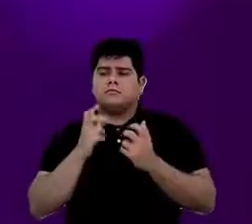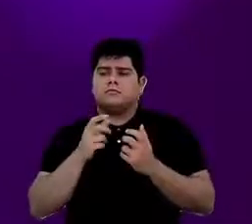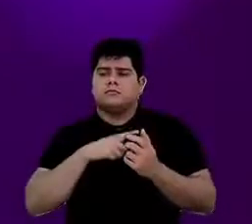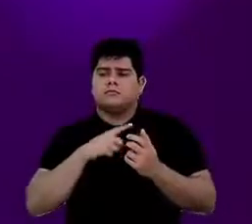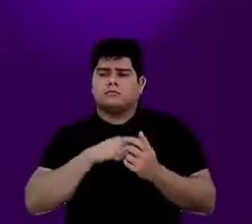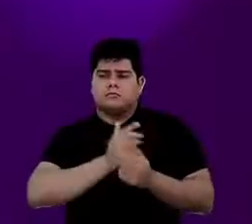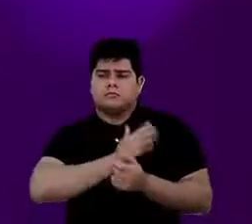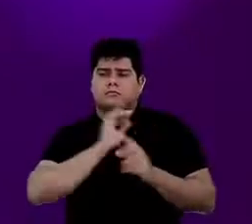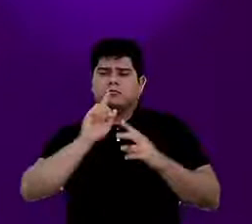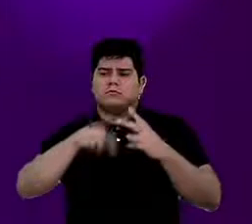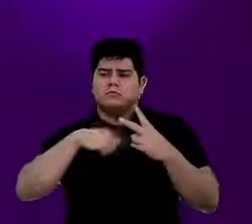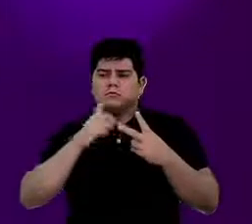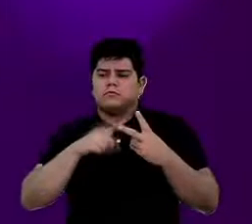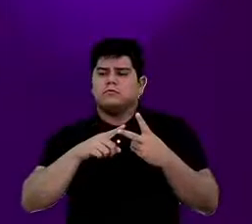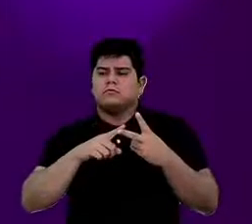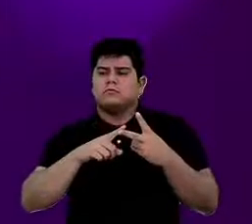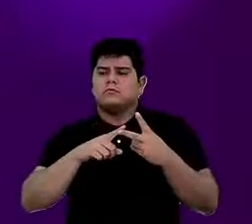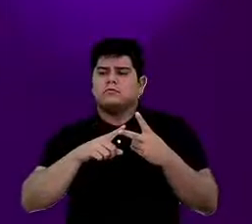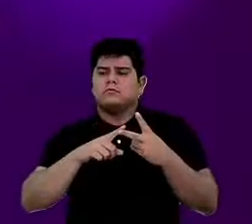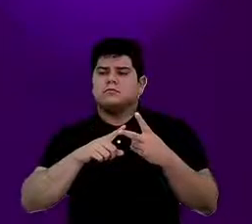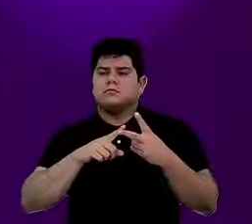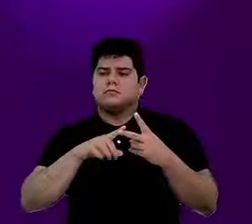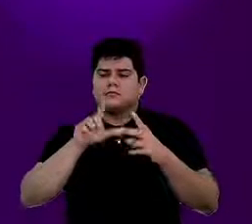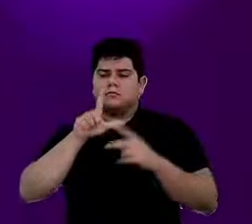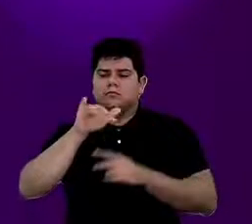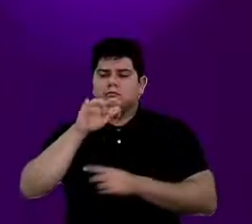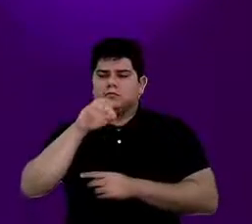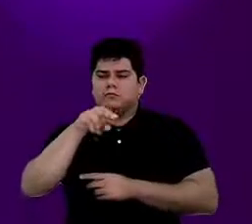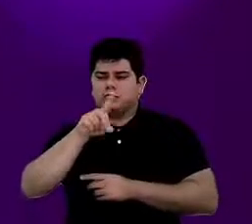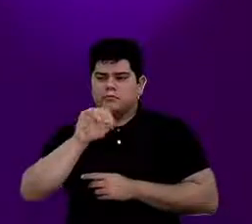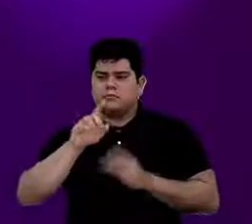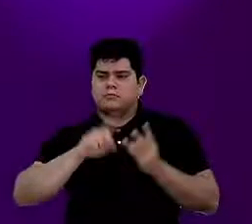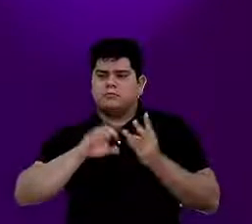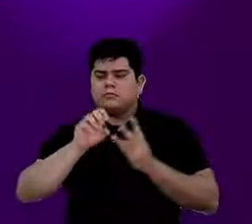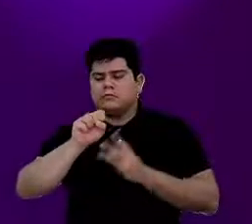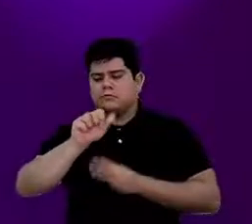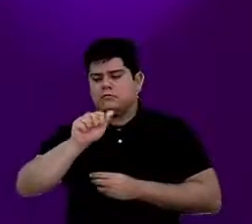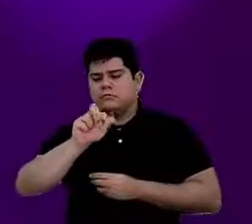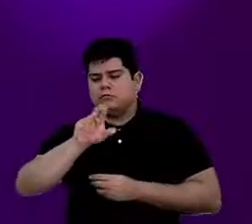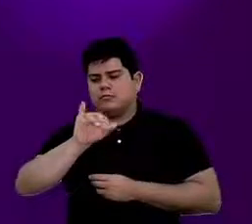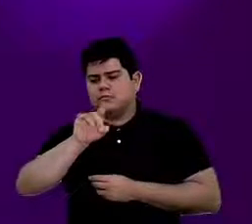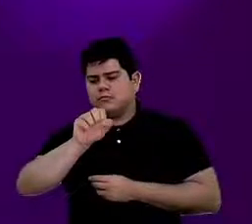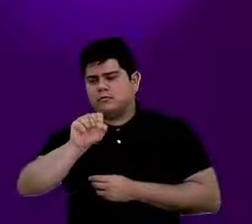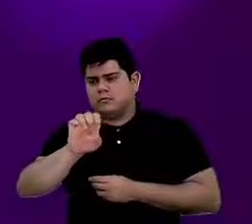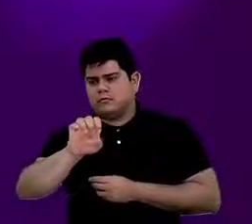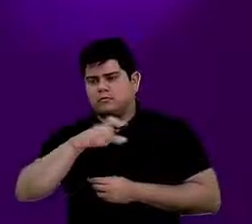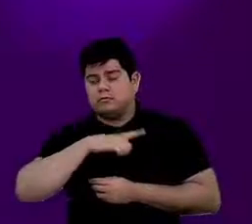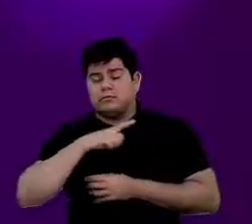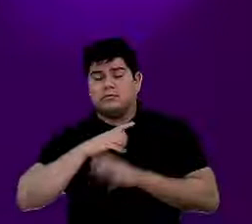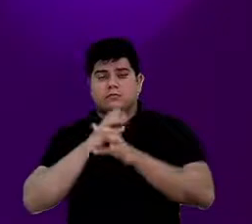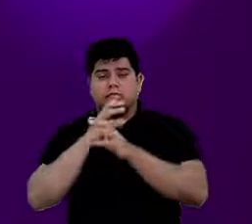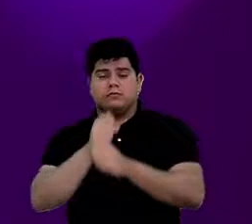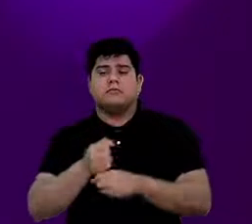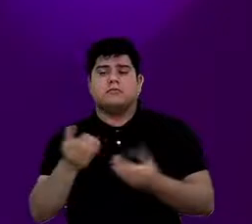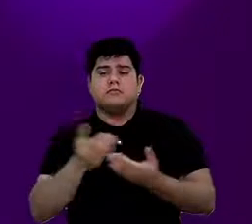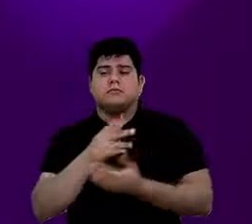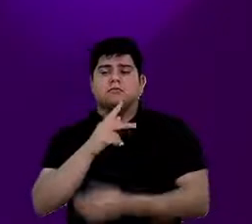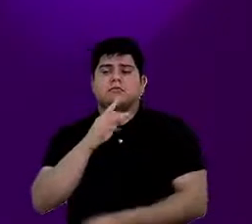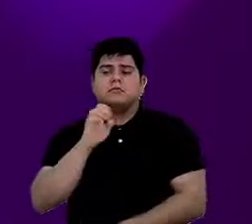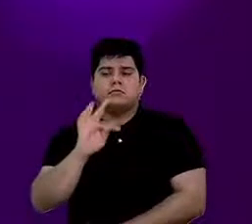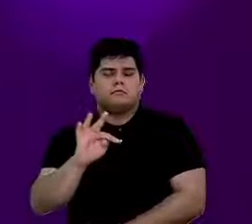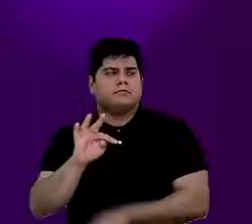depois captação em linfonodos, sarcoidose. A gente publicou esse artigo de revisão. Hoje o PET é um